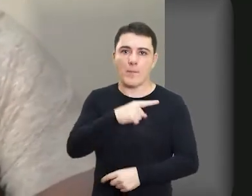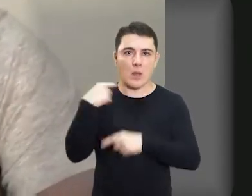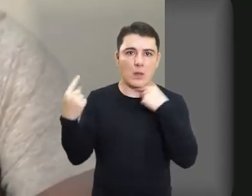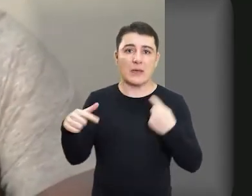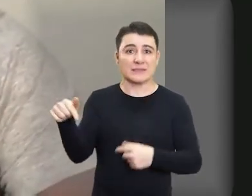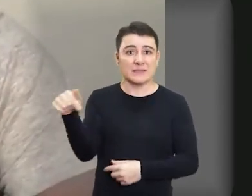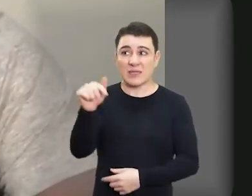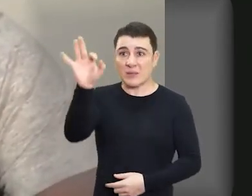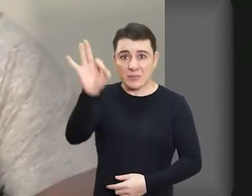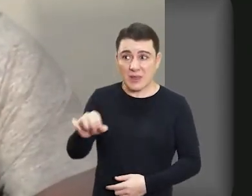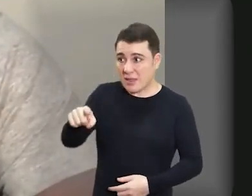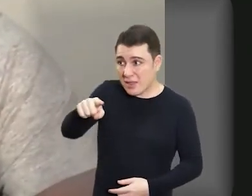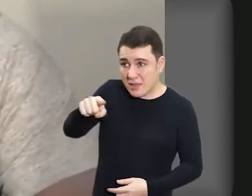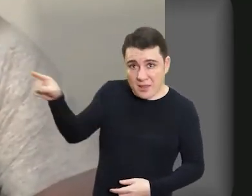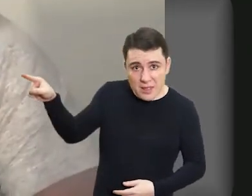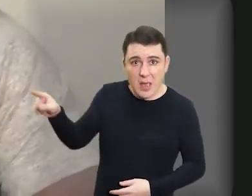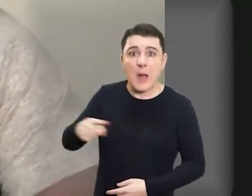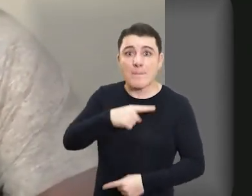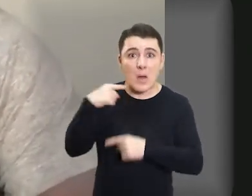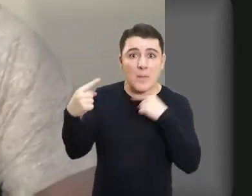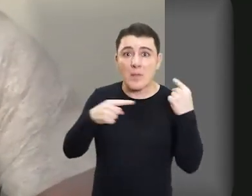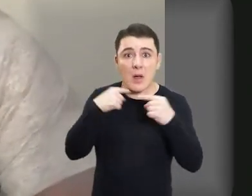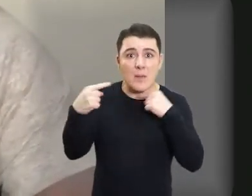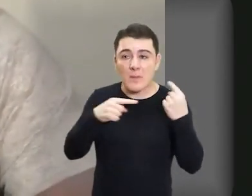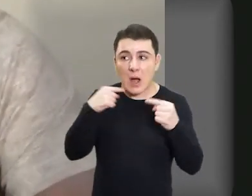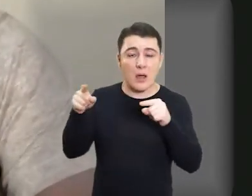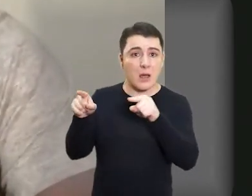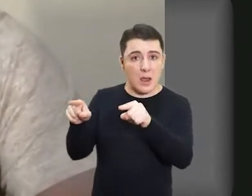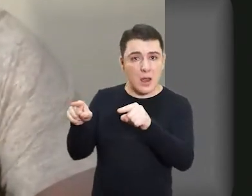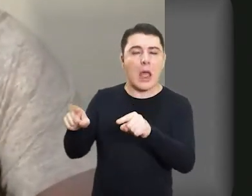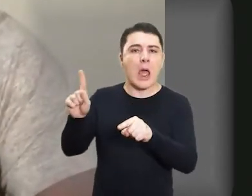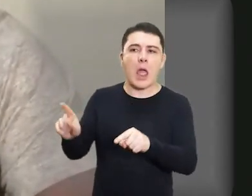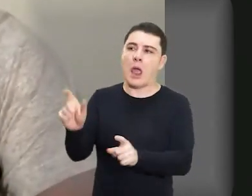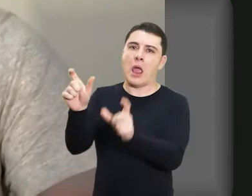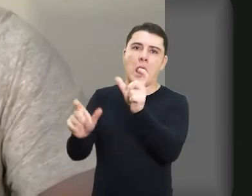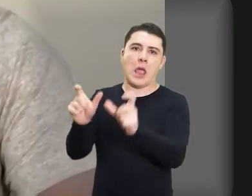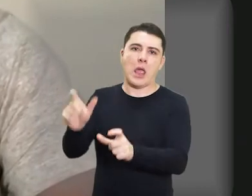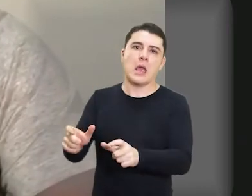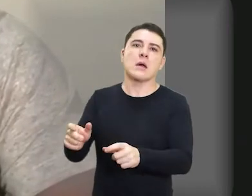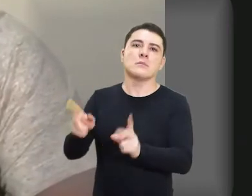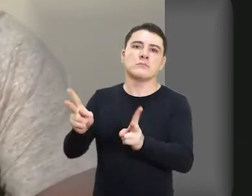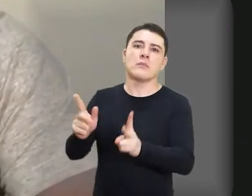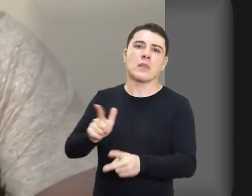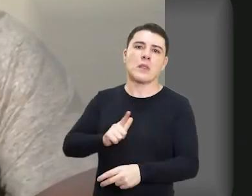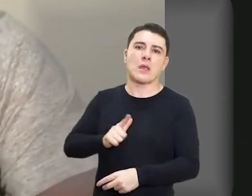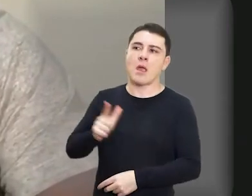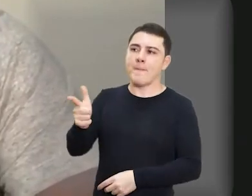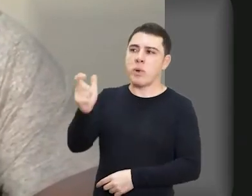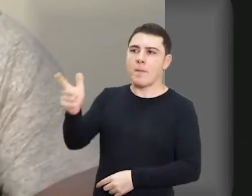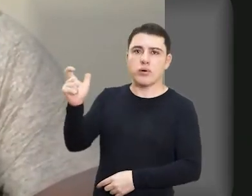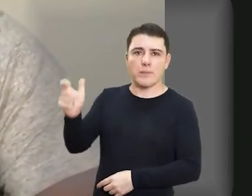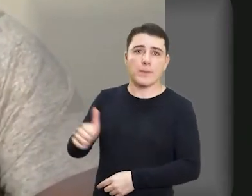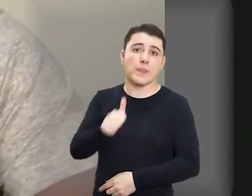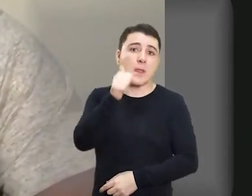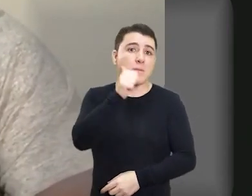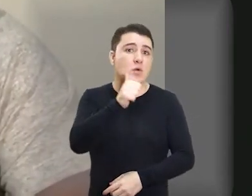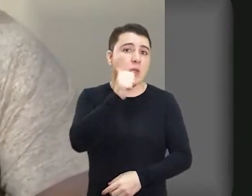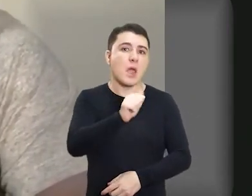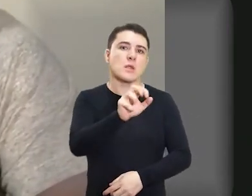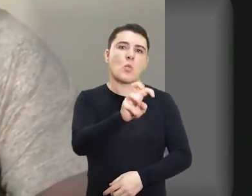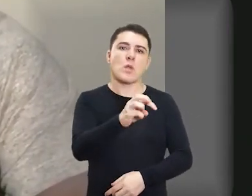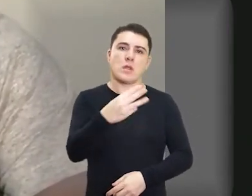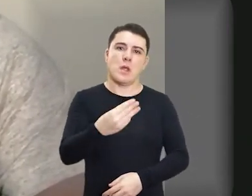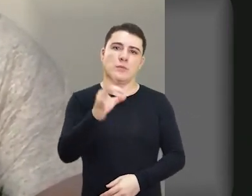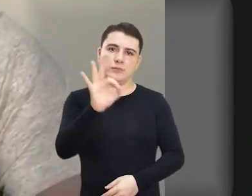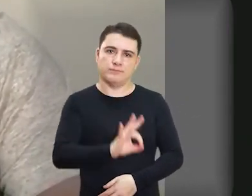77% dos homens que foram mortos, 77% dos homens que foram mortos, né, foram mortos por armas